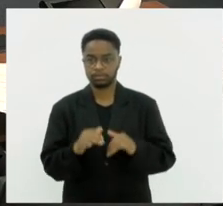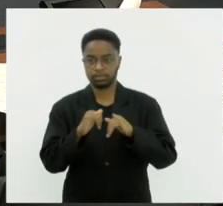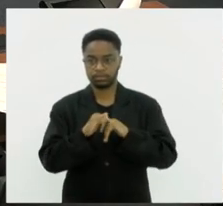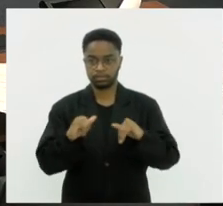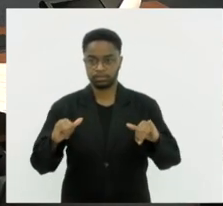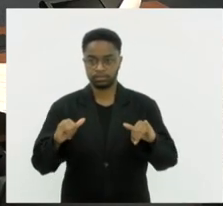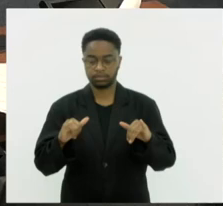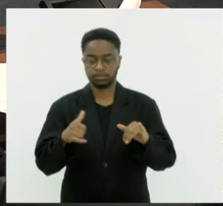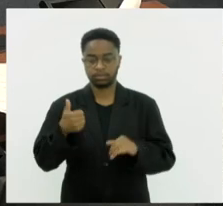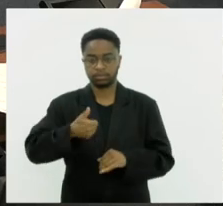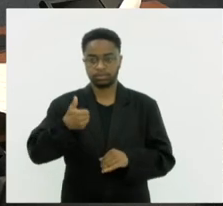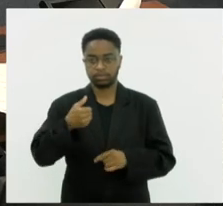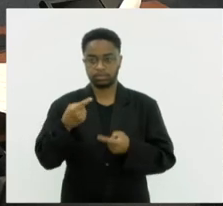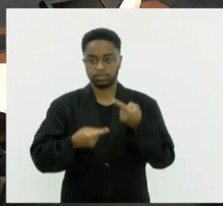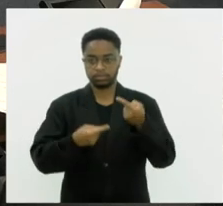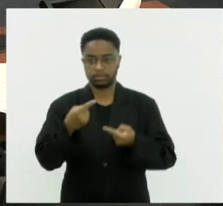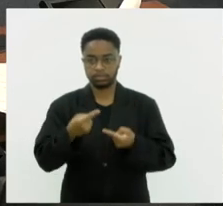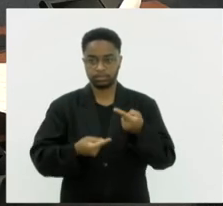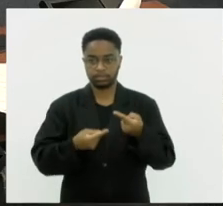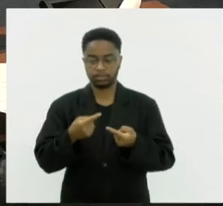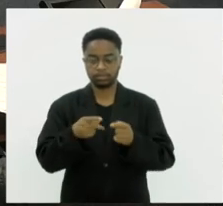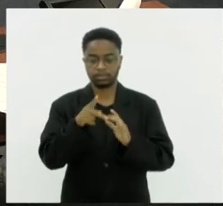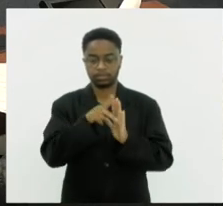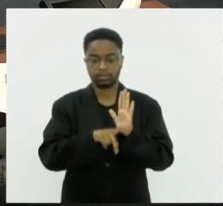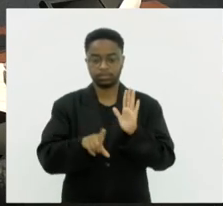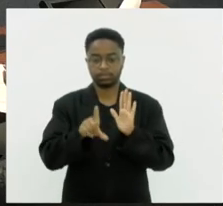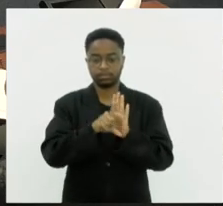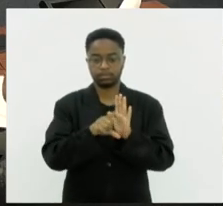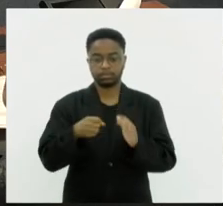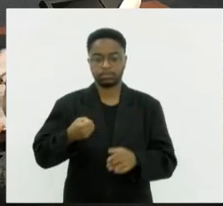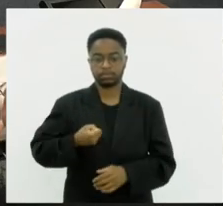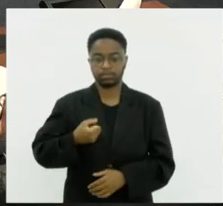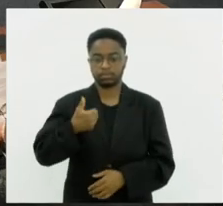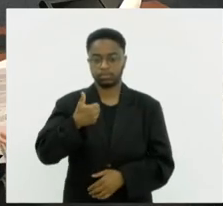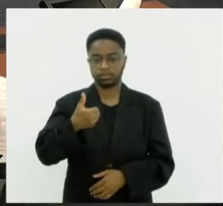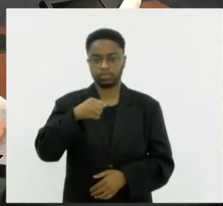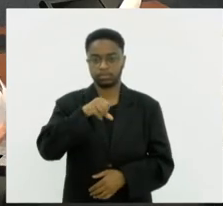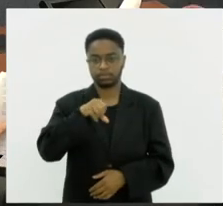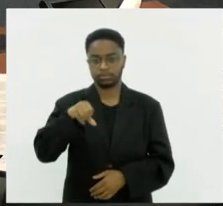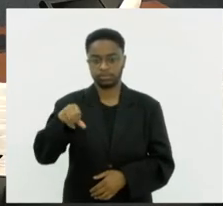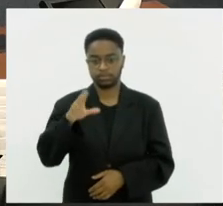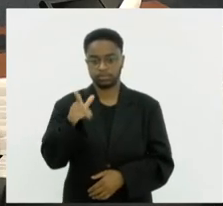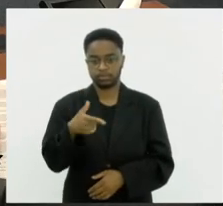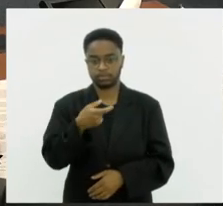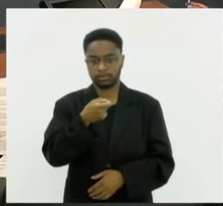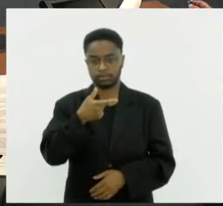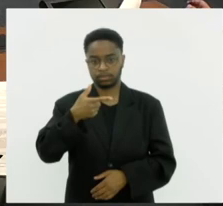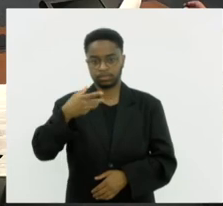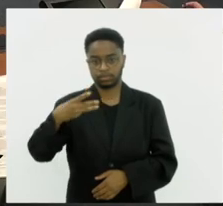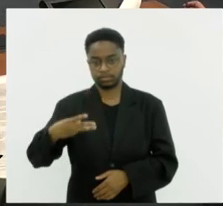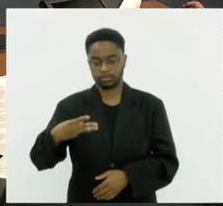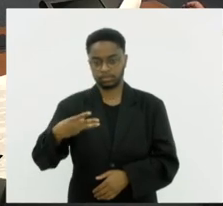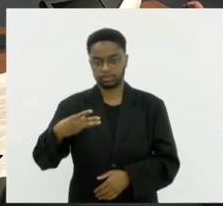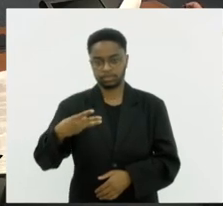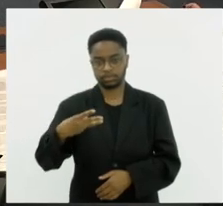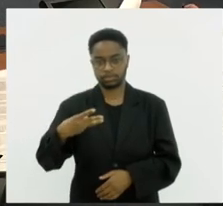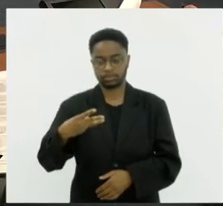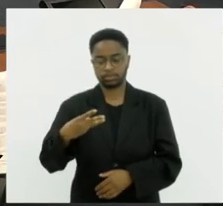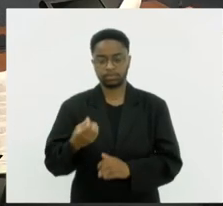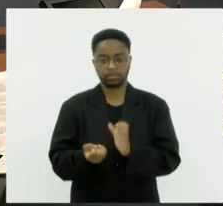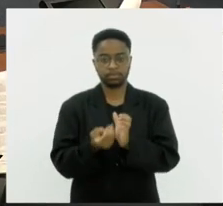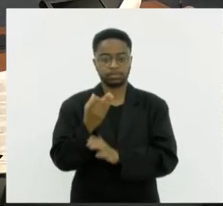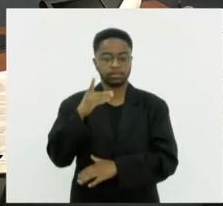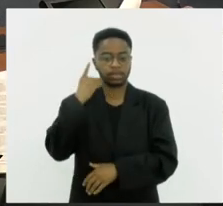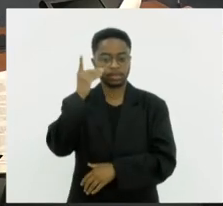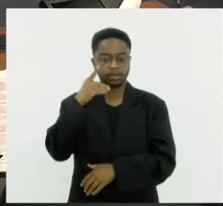Anuncio, em primeira discussão, projeto de lei número 199 de 2023, de